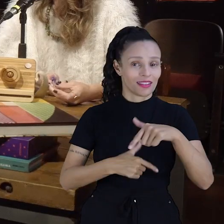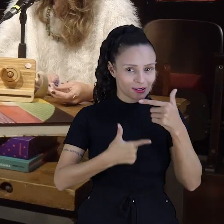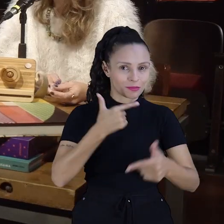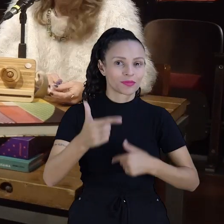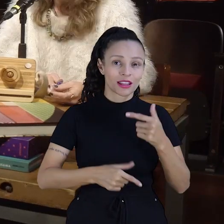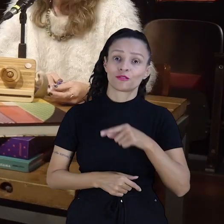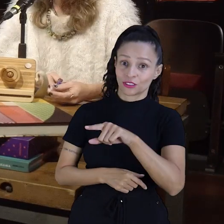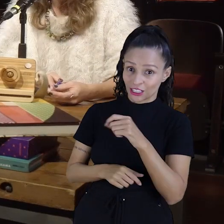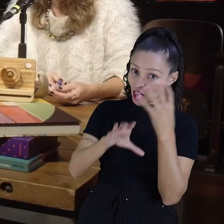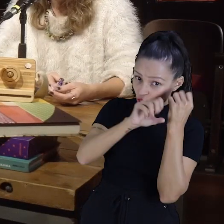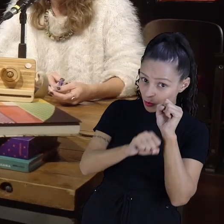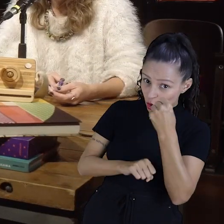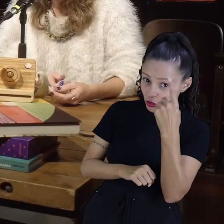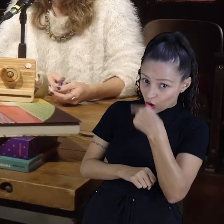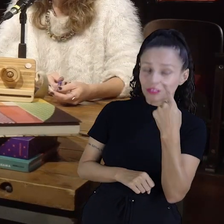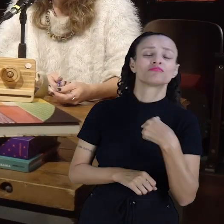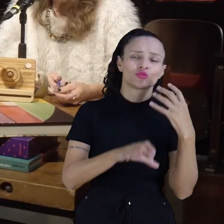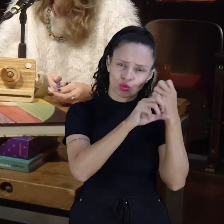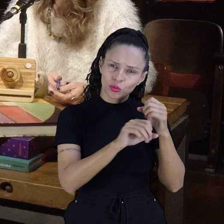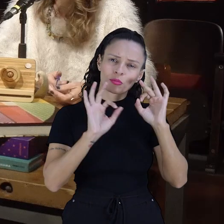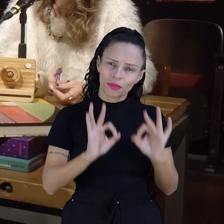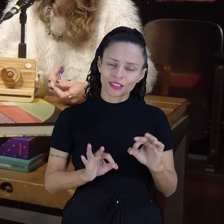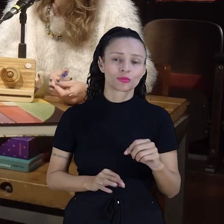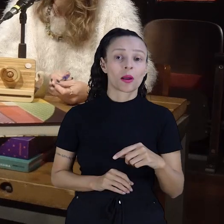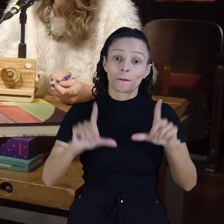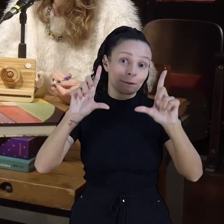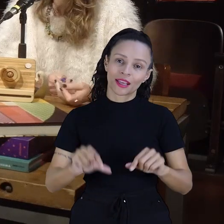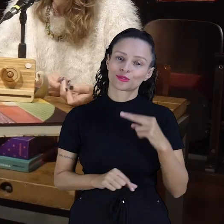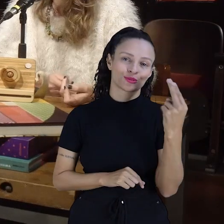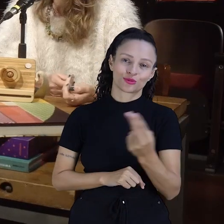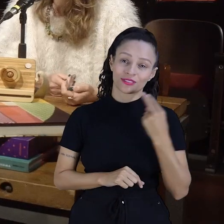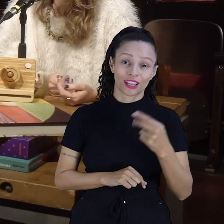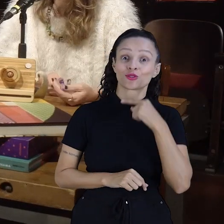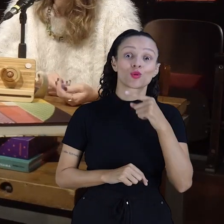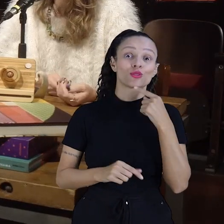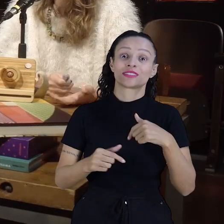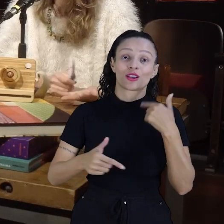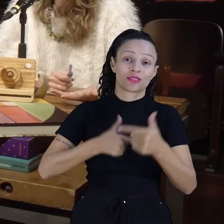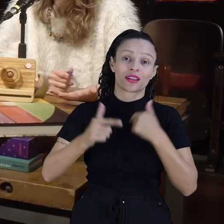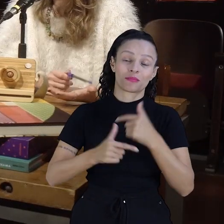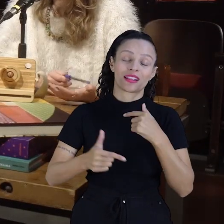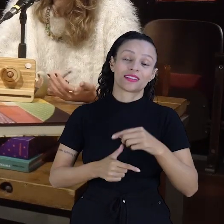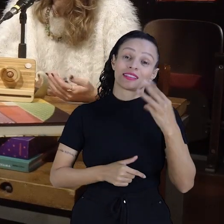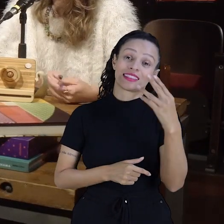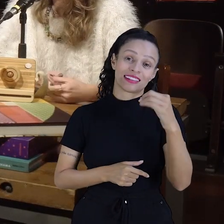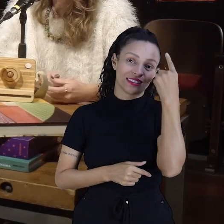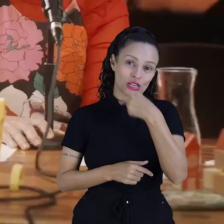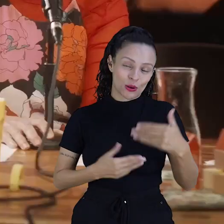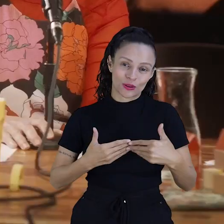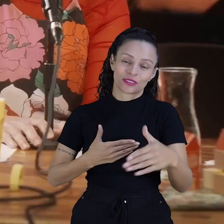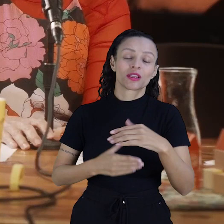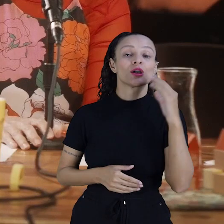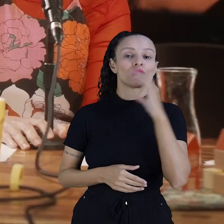É trabalho. E olha que ele dorme 8 horas por dia. Durmo mesmo. Não tem como dormir menos. Senão não dou conta das próximas 30 que